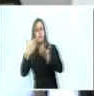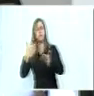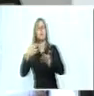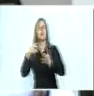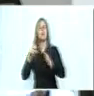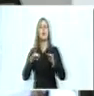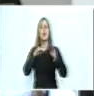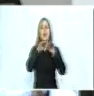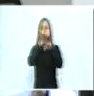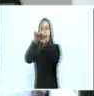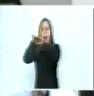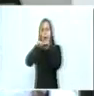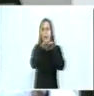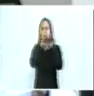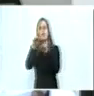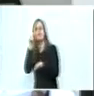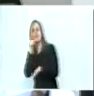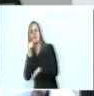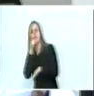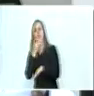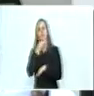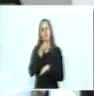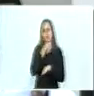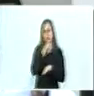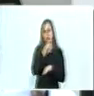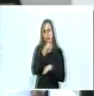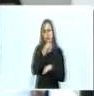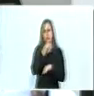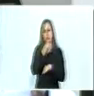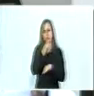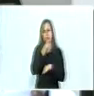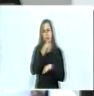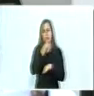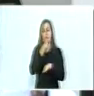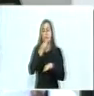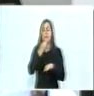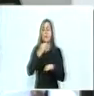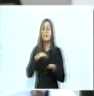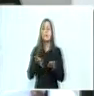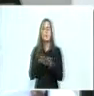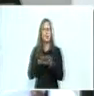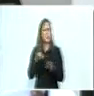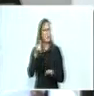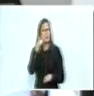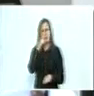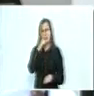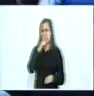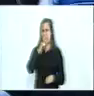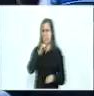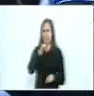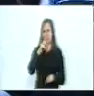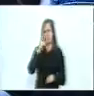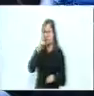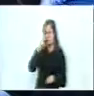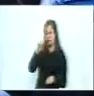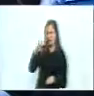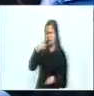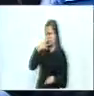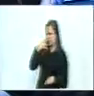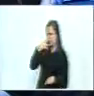da igualdade entre os gêneros. Diante disso, não consigo vislumbrar outra